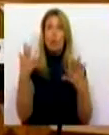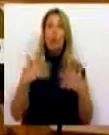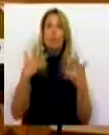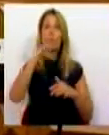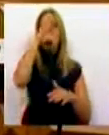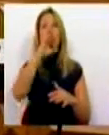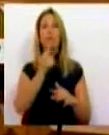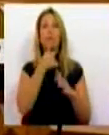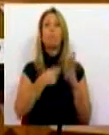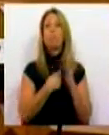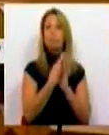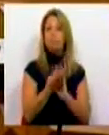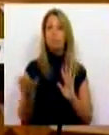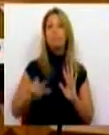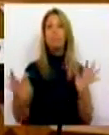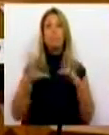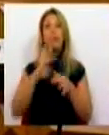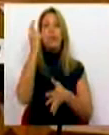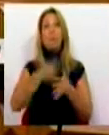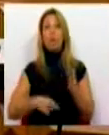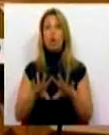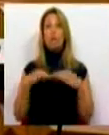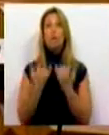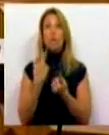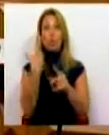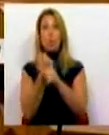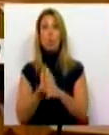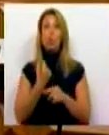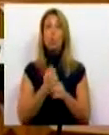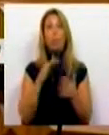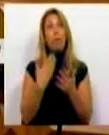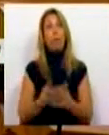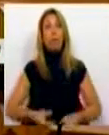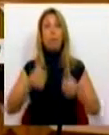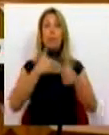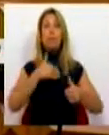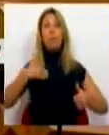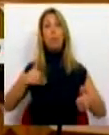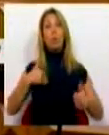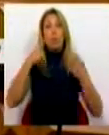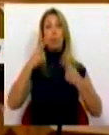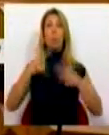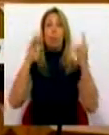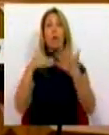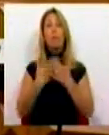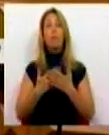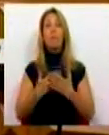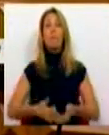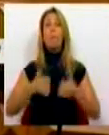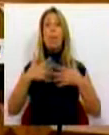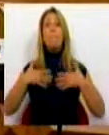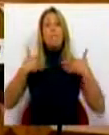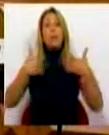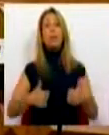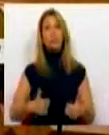toma medidas nos impostos especiais sobre o consumo para promover a saúde pública, para promover o bem-estar